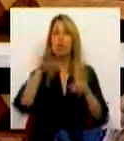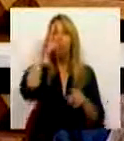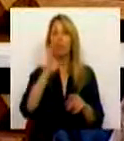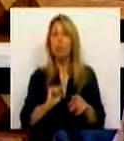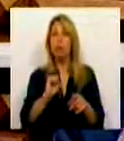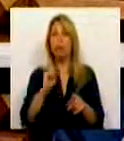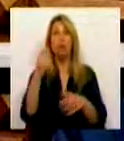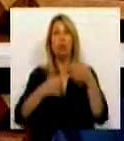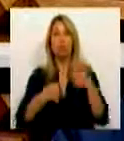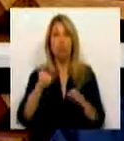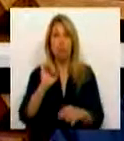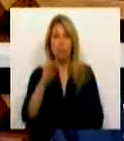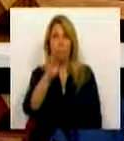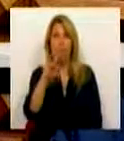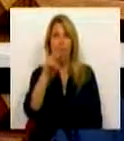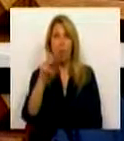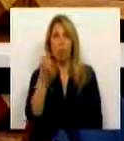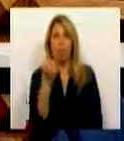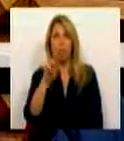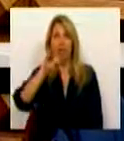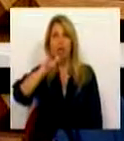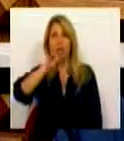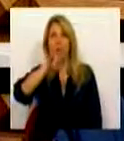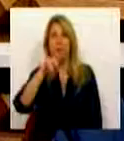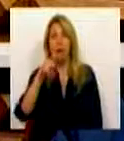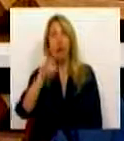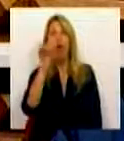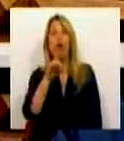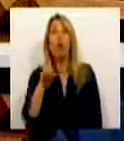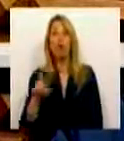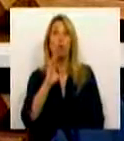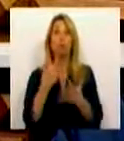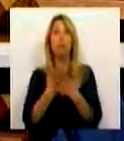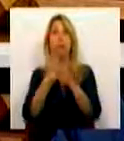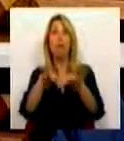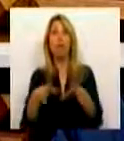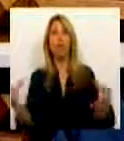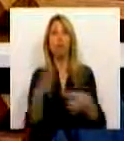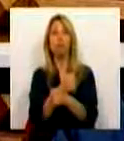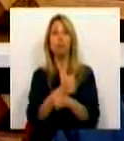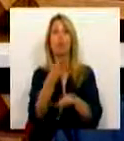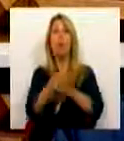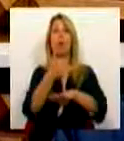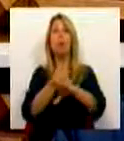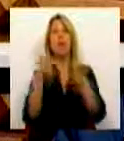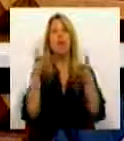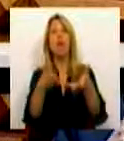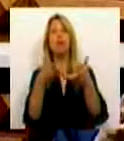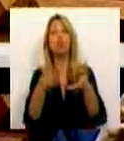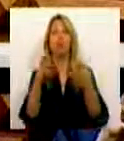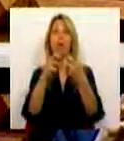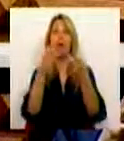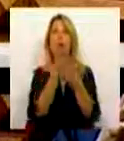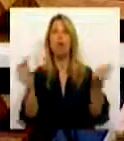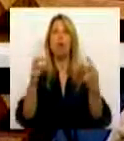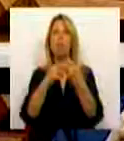Paulo Teixeira da Cruz, que promoveu a extinção do Gabinete de Resolução Alternativa de Litígios. E, portanto, quem tratou